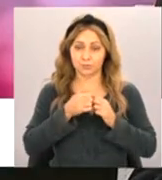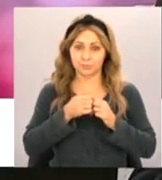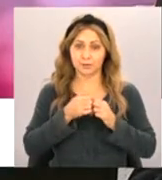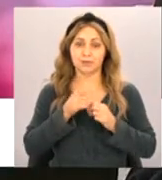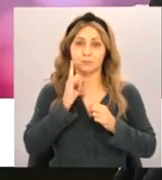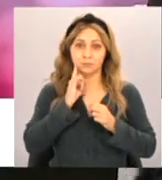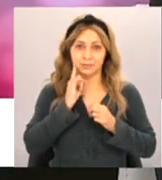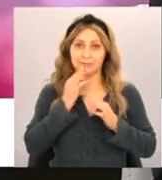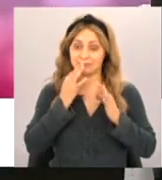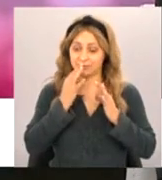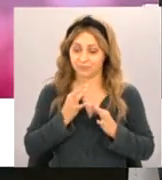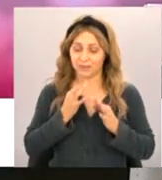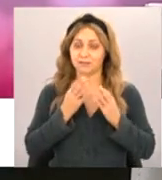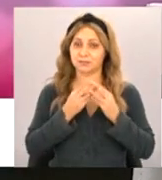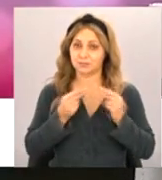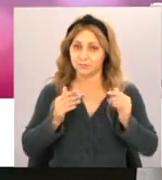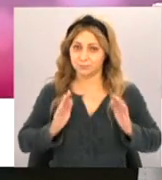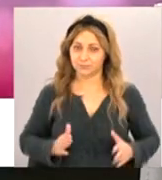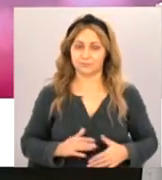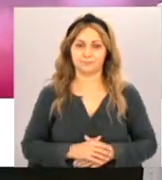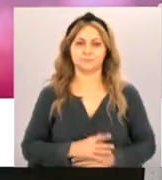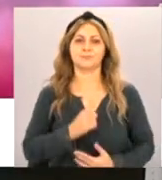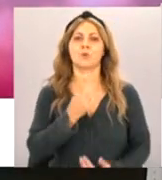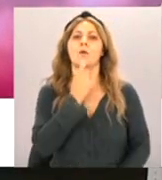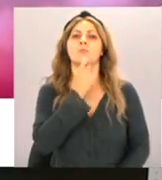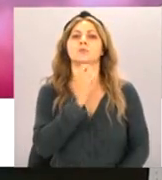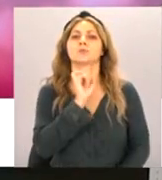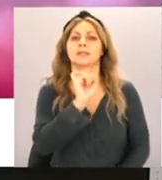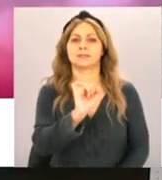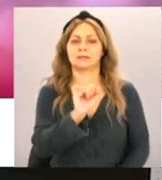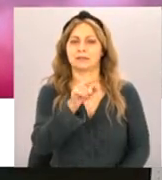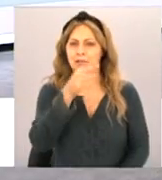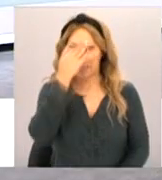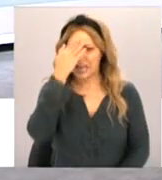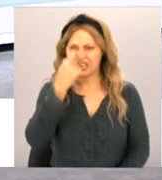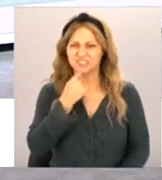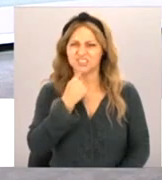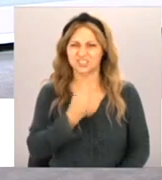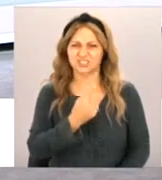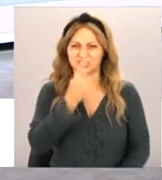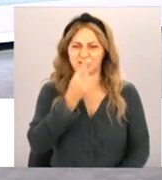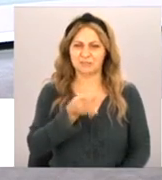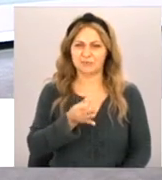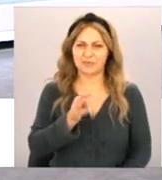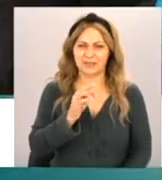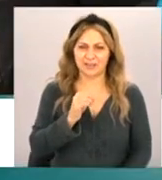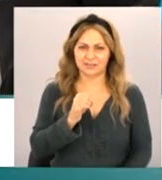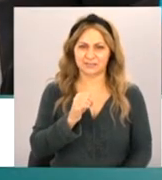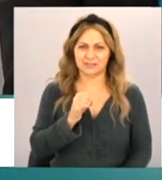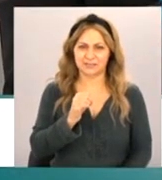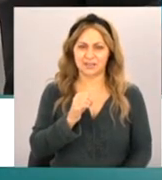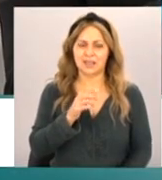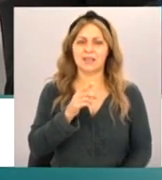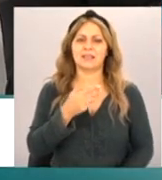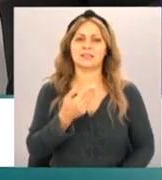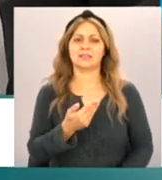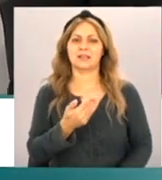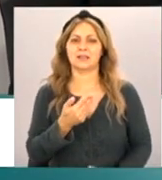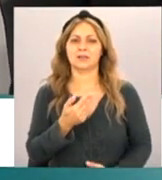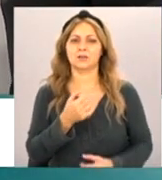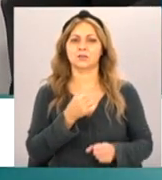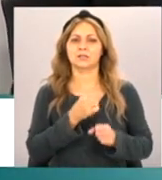das pessoas eu faço uma pergunta não acha estranho que o partido socialista tenha como um legado no trabalho